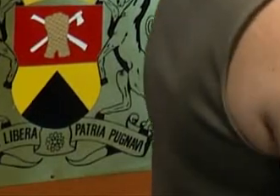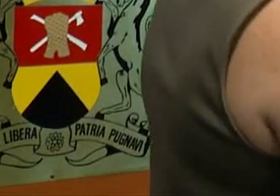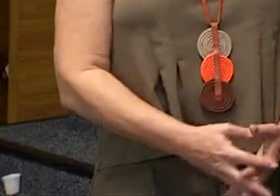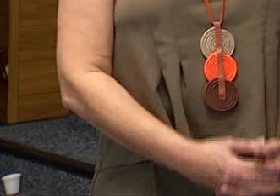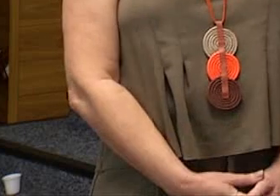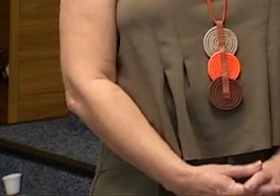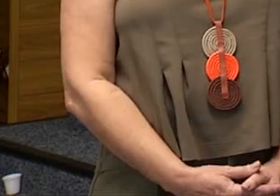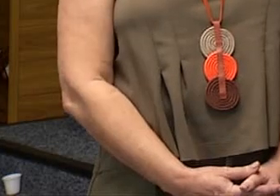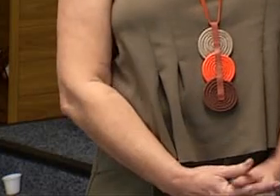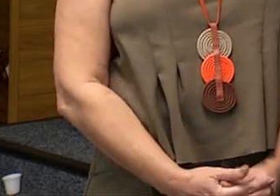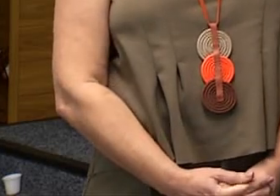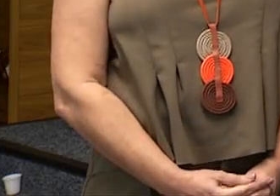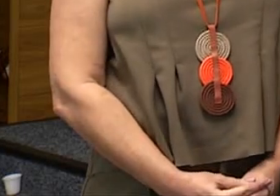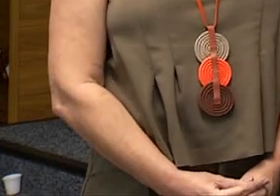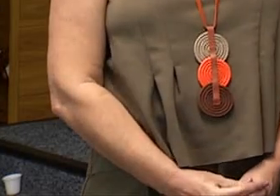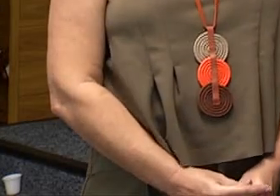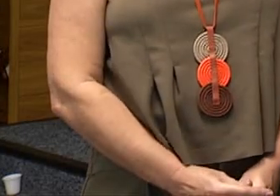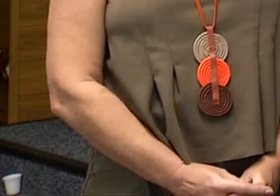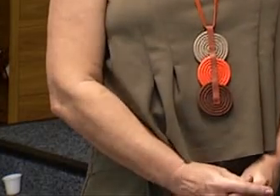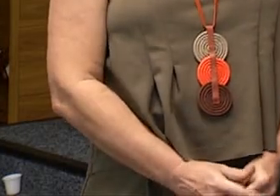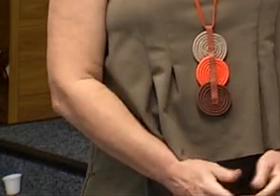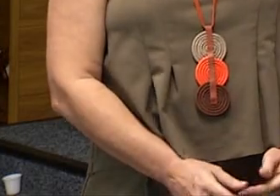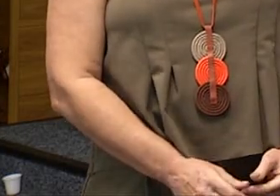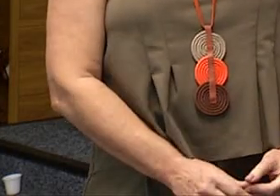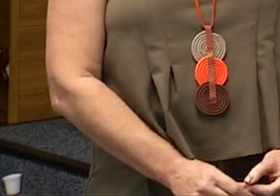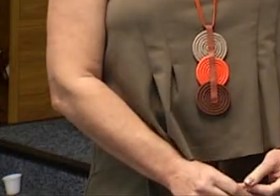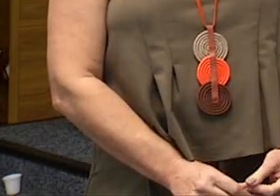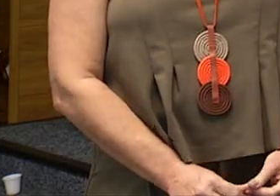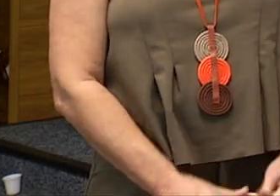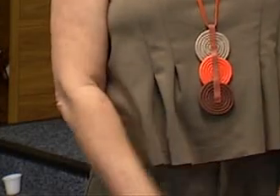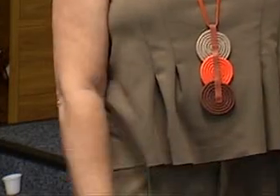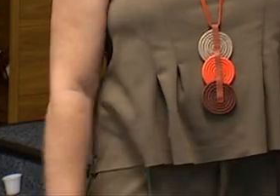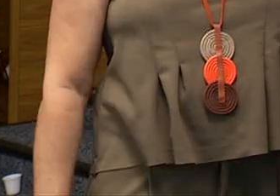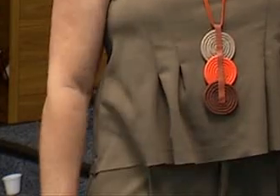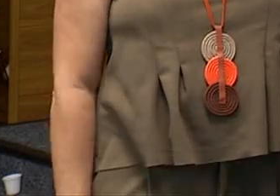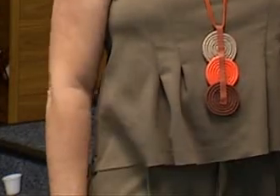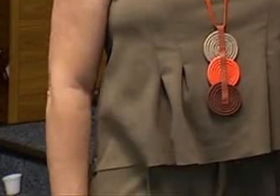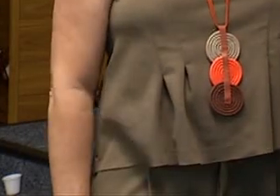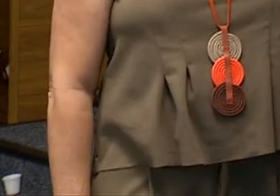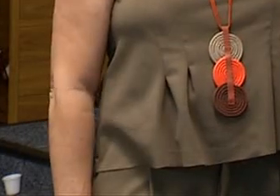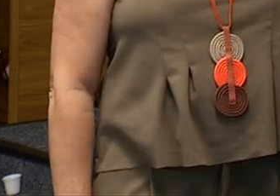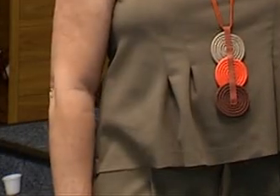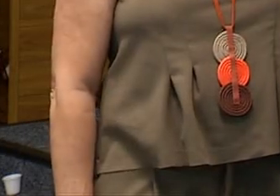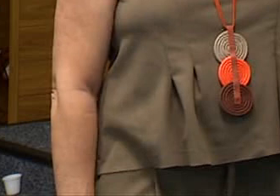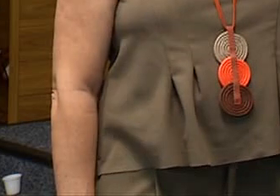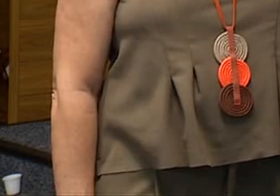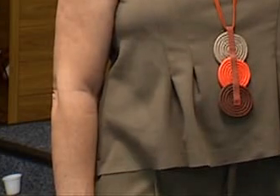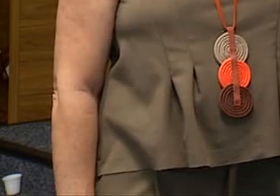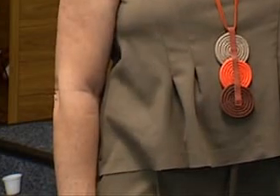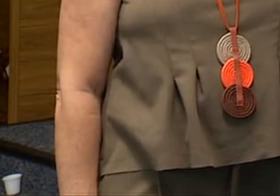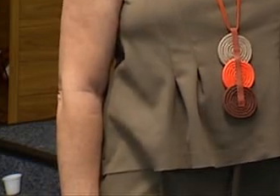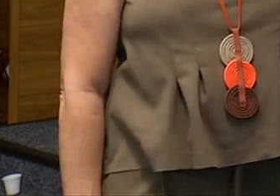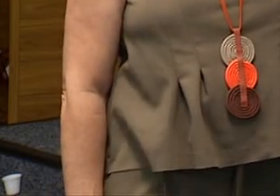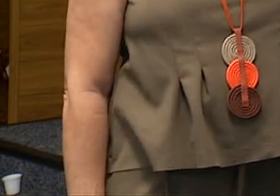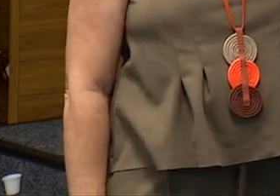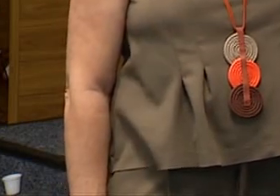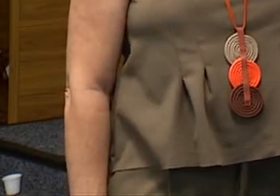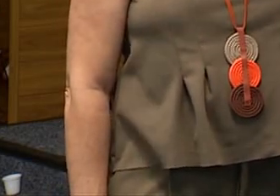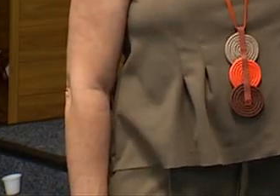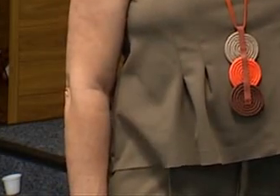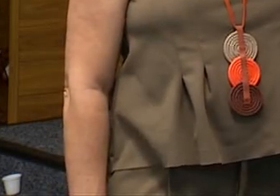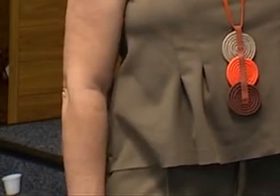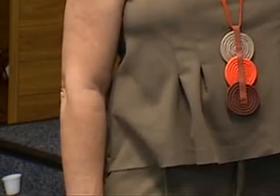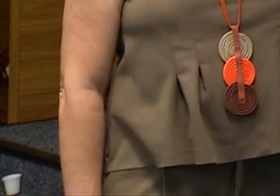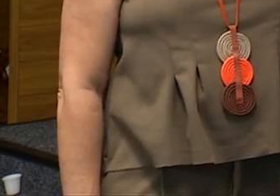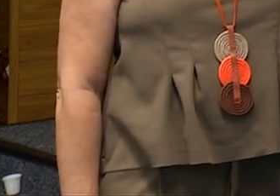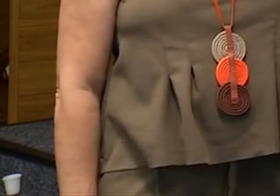outro estado, outra cidade, outra região, e nós tínhamos aqui aquela pessoa simples, acolhedora,